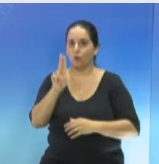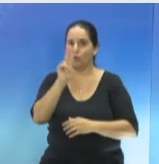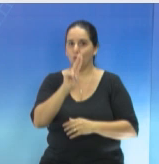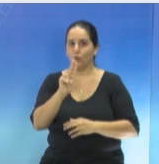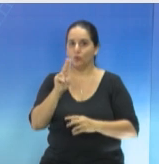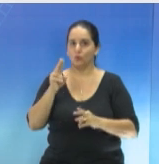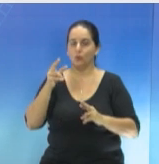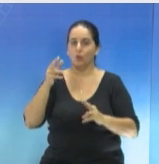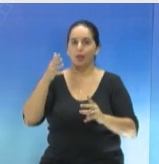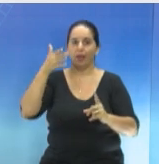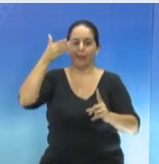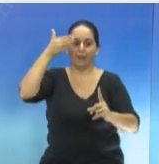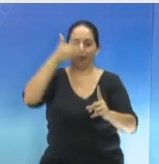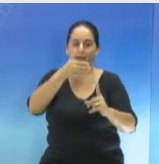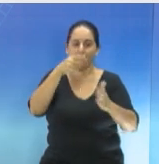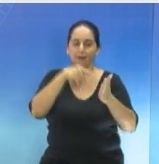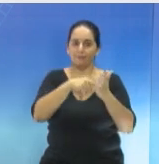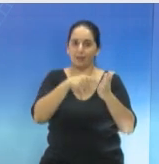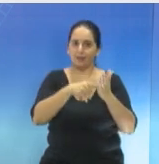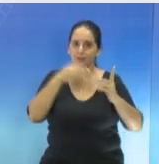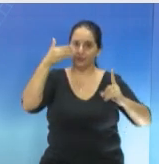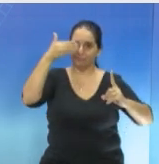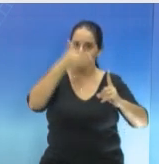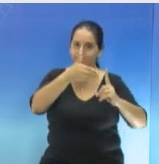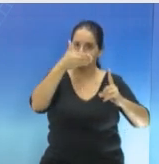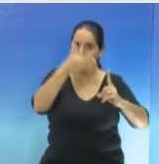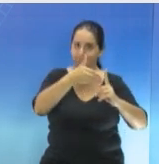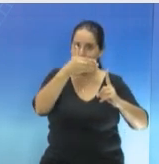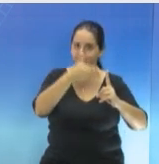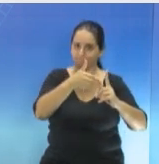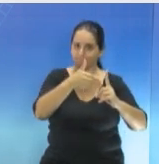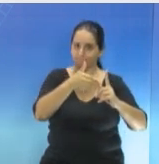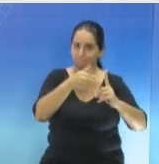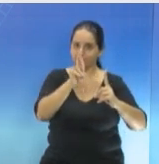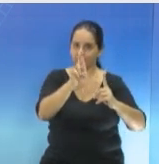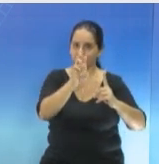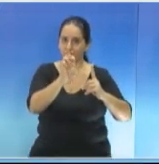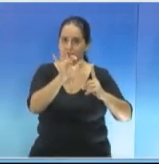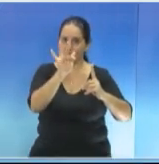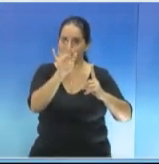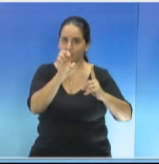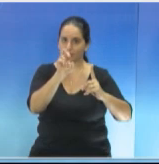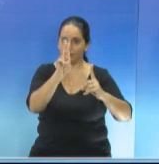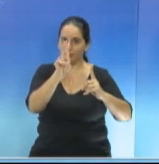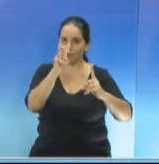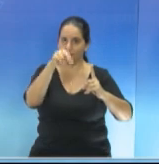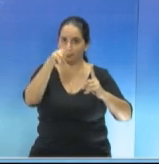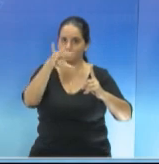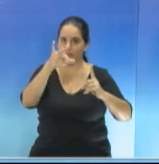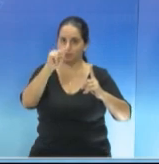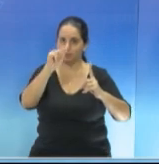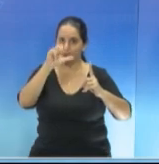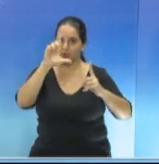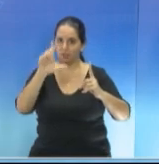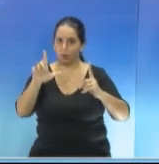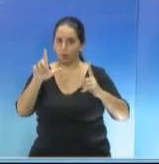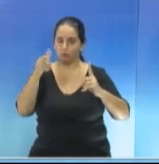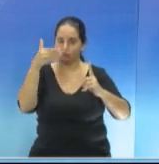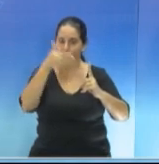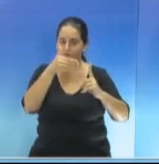referencial sempre vai cair em questões do Enem. Vocês podem estudar a função referencial,